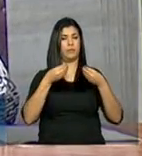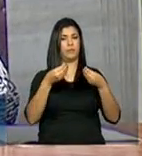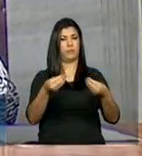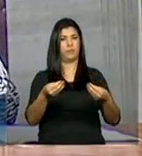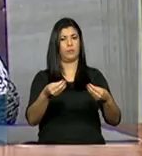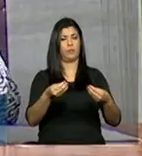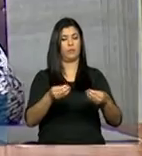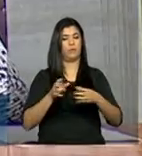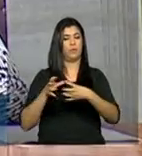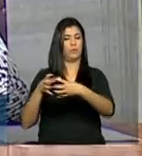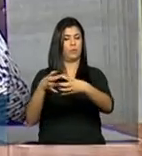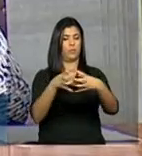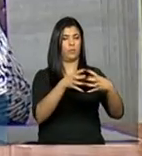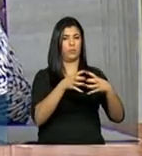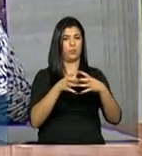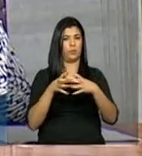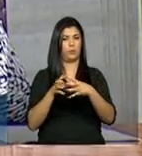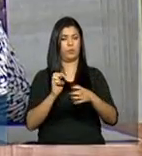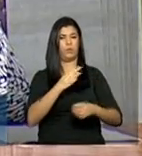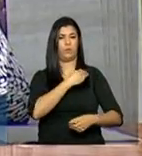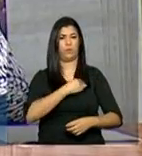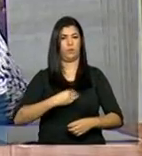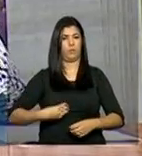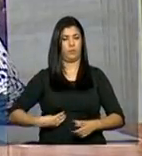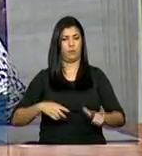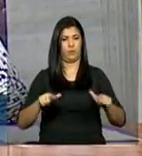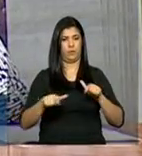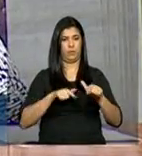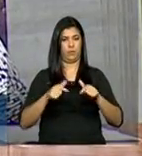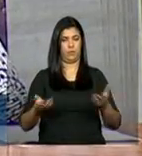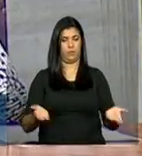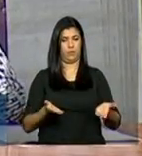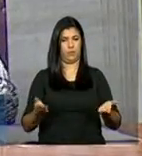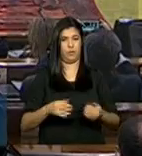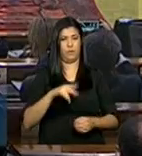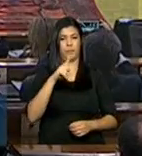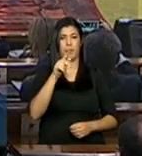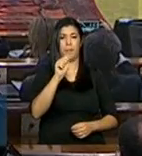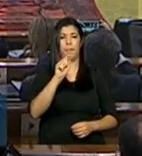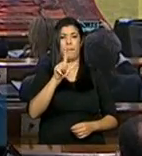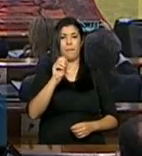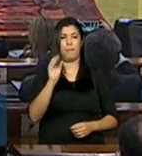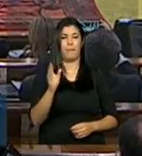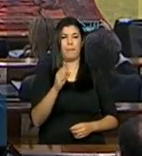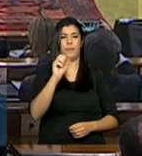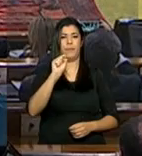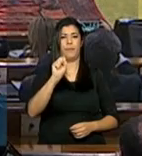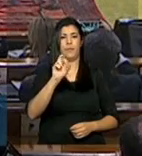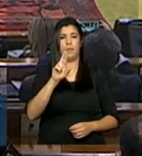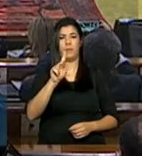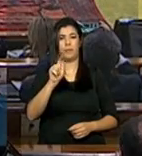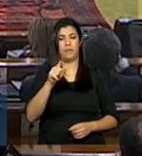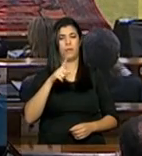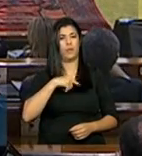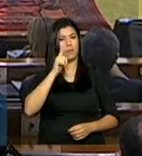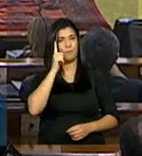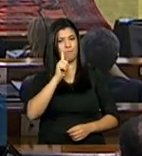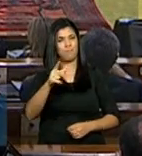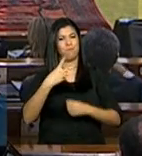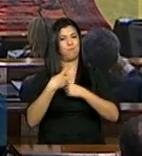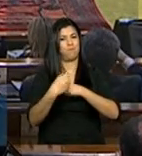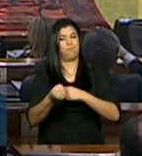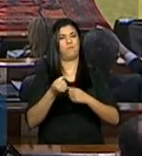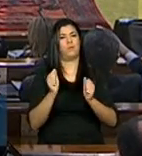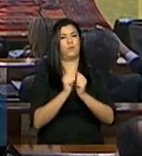os ministros que estão aqui, o Paulo Sérgio é o recordista, né,